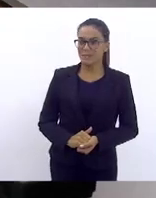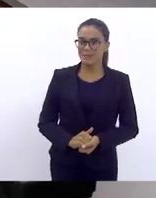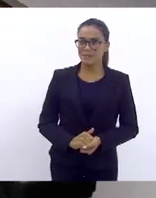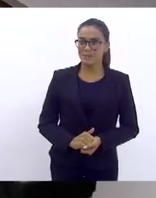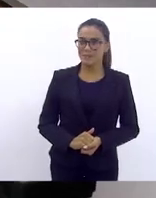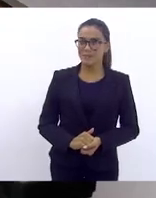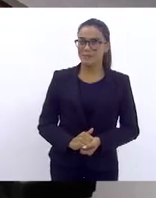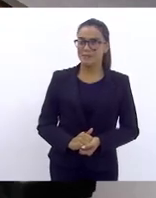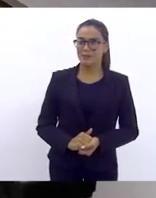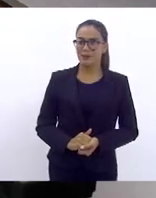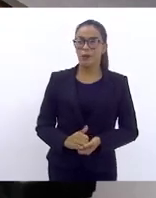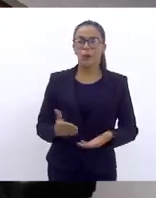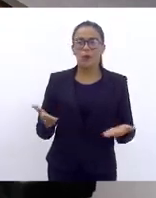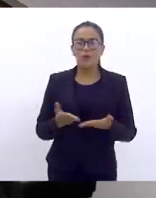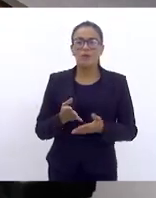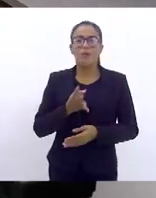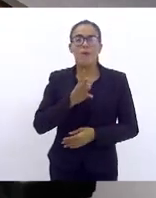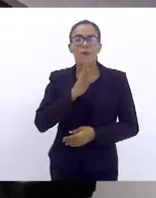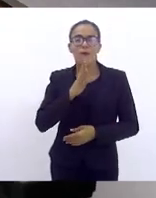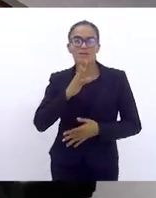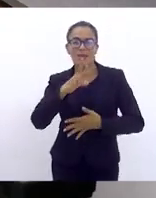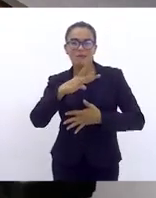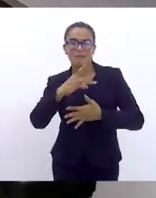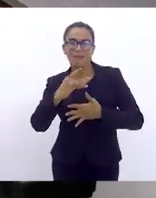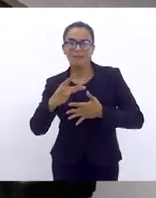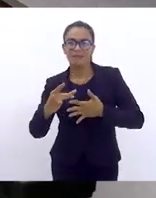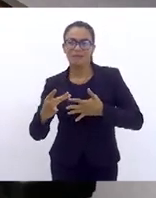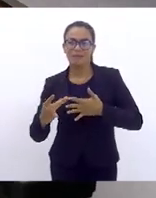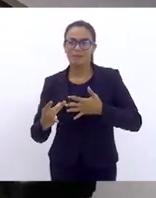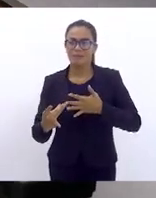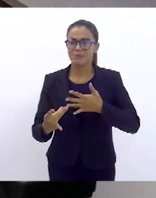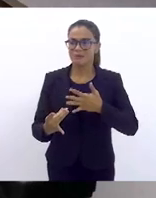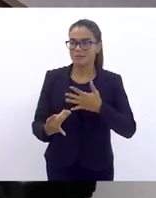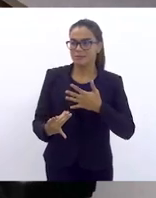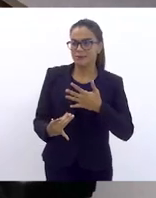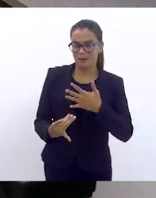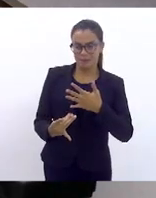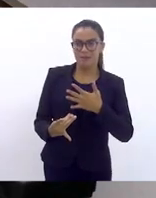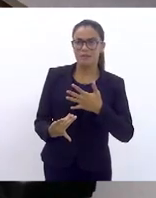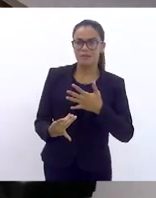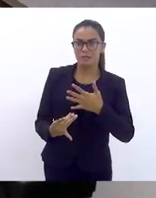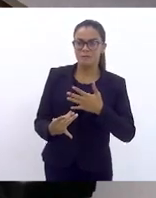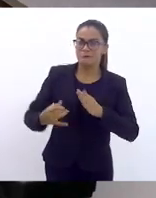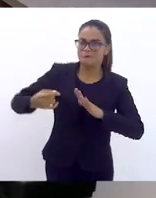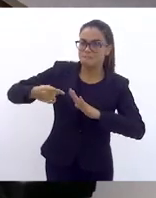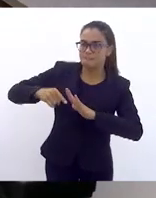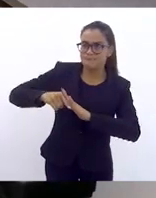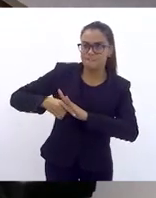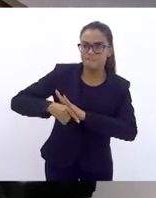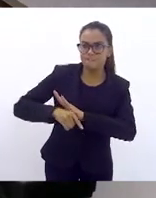conhecer com mais detalhes com mais profundidade